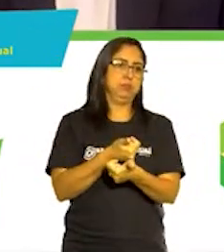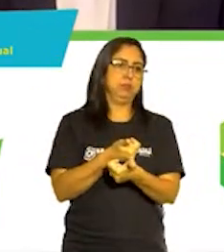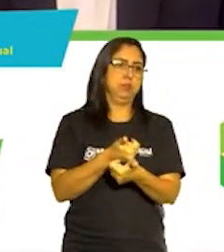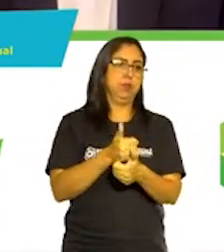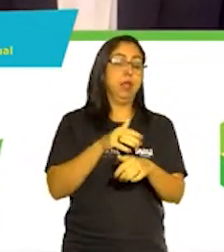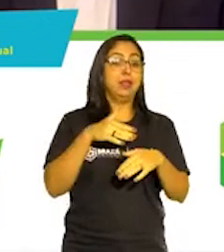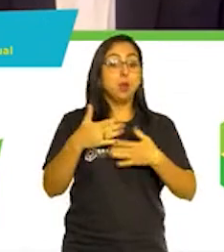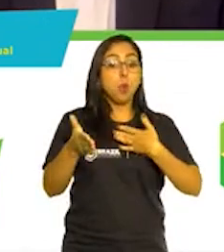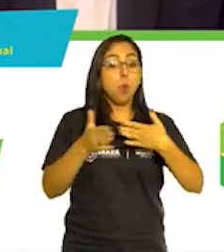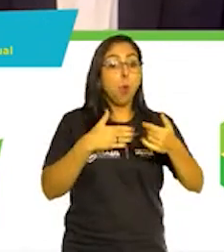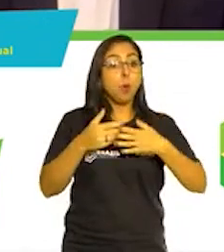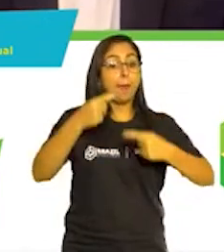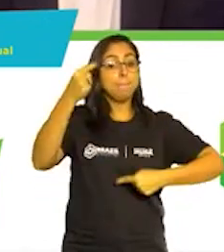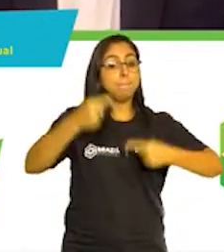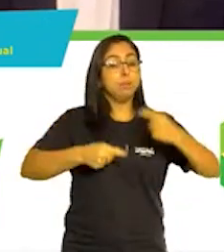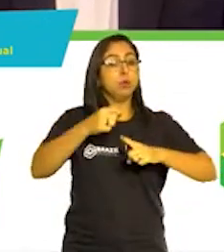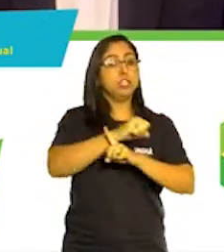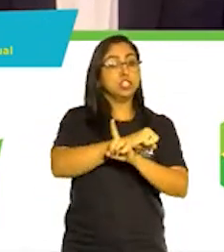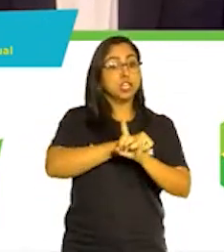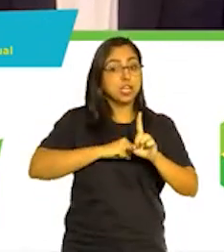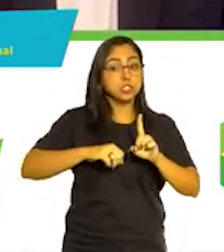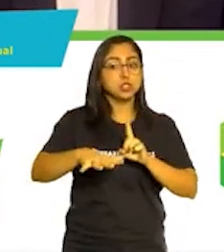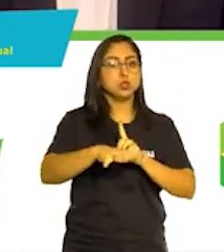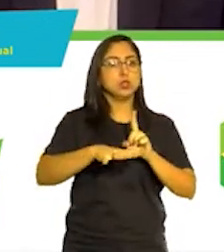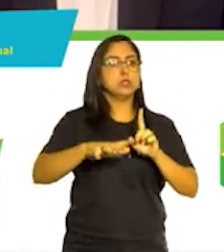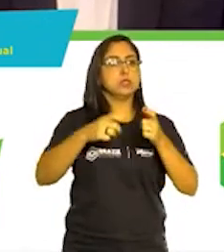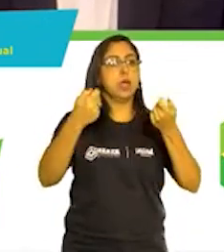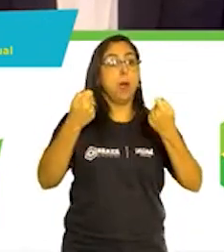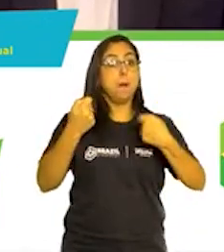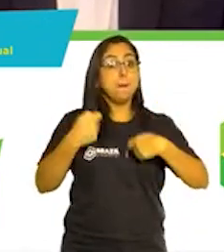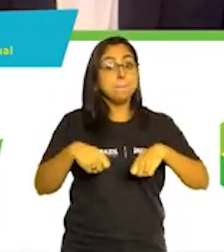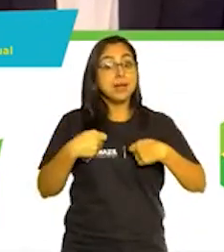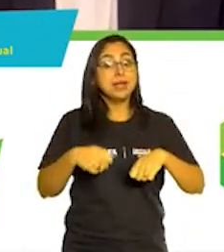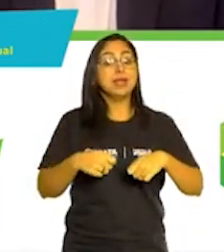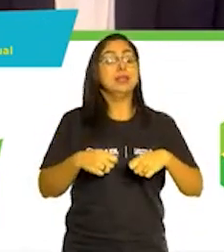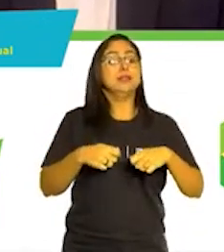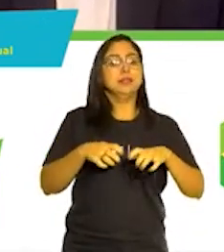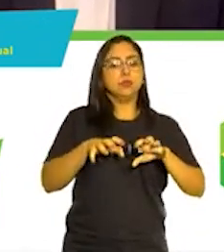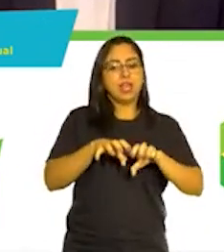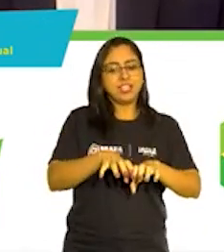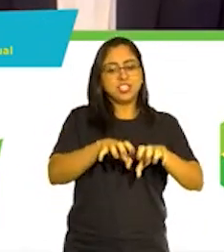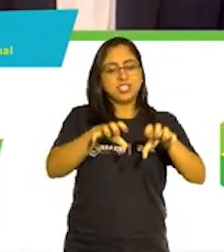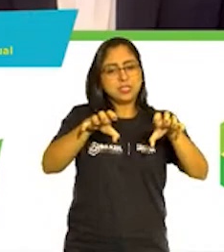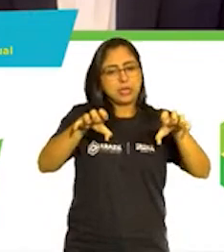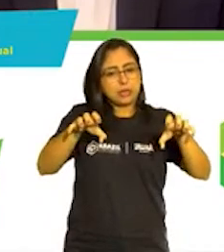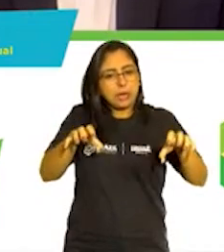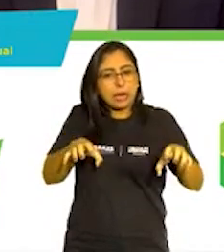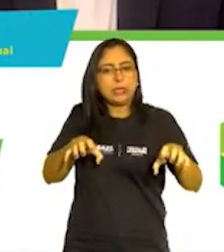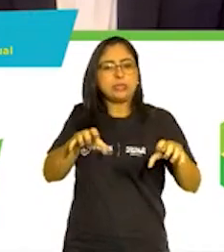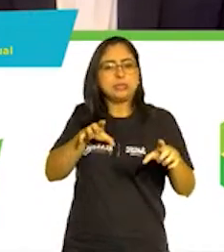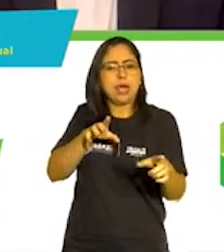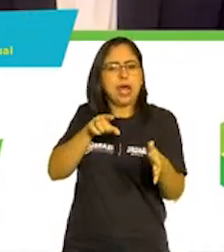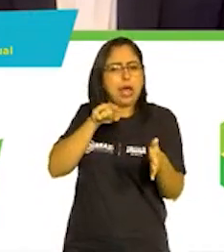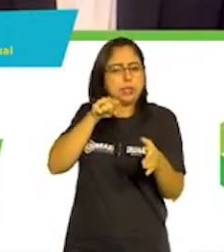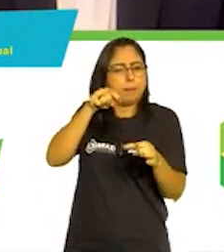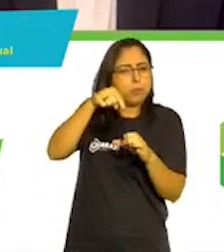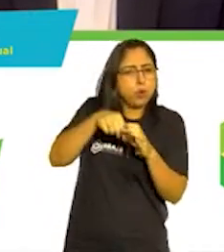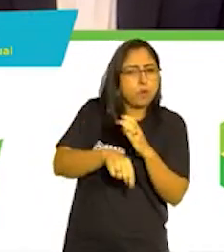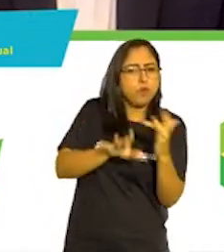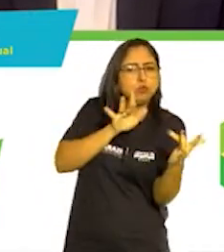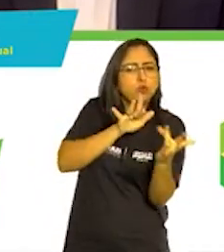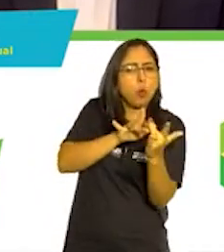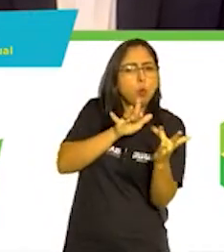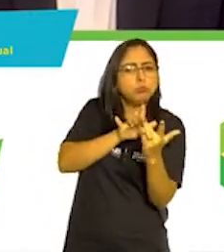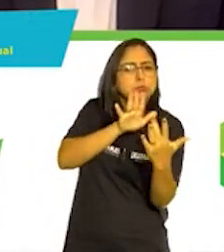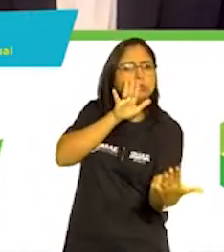precisa ter muita capilaridade, ser muito descentralizada, precisa você estar em contato com quem